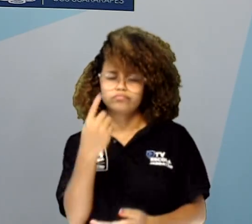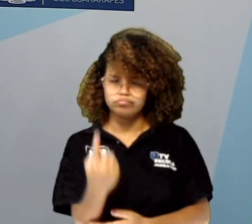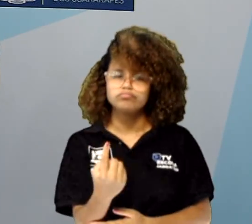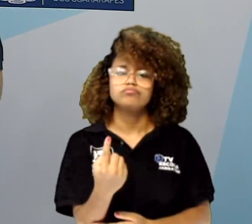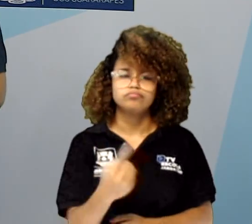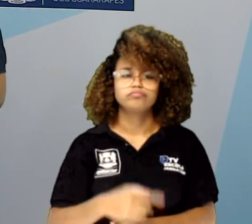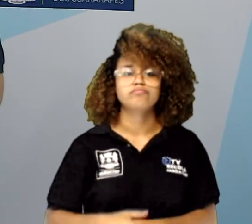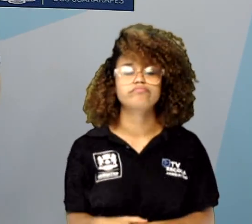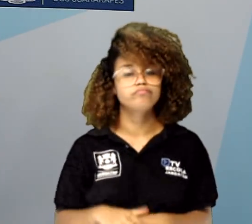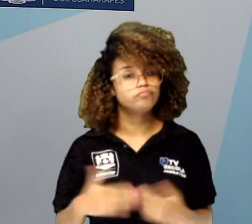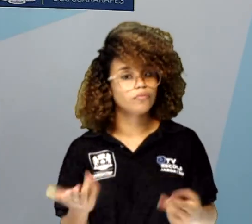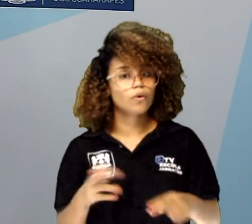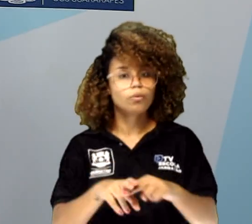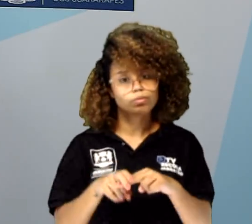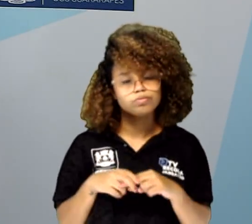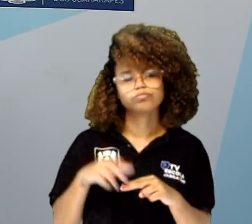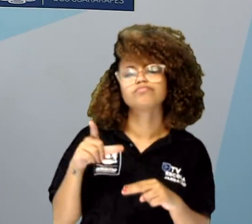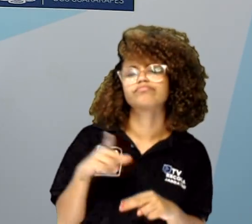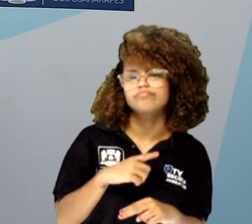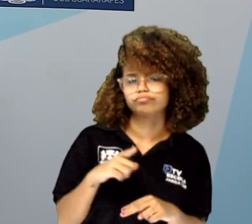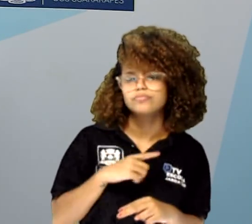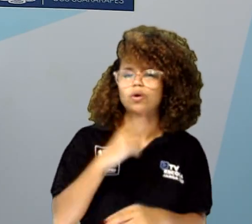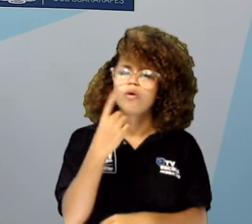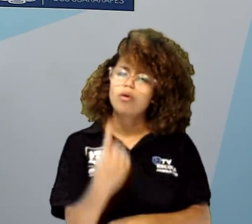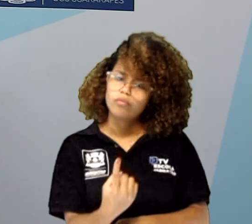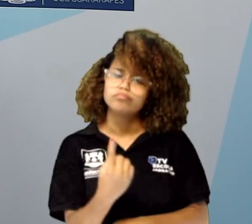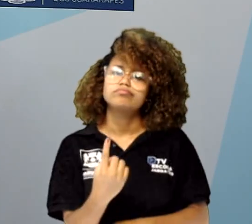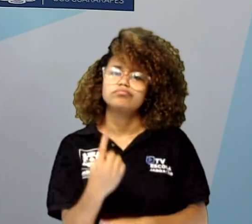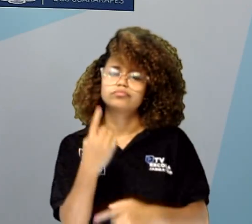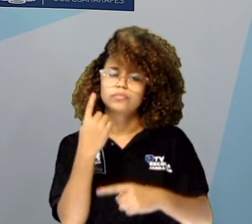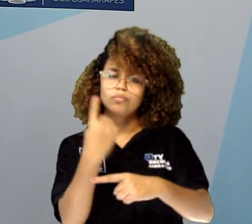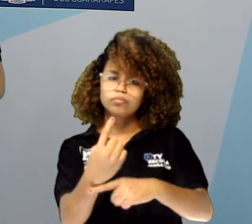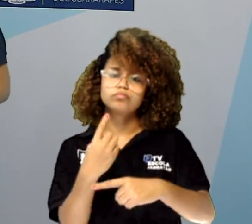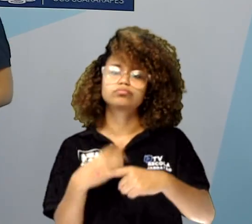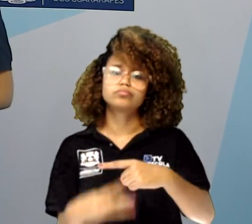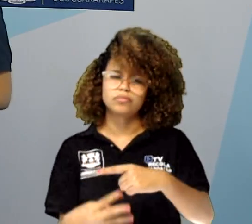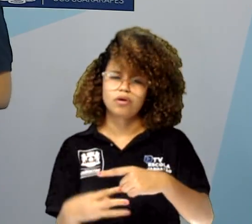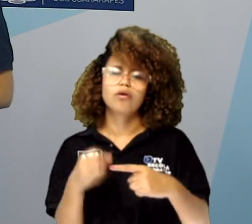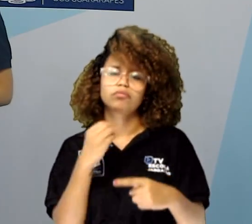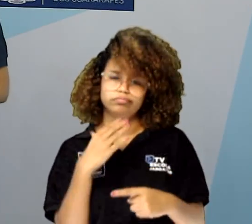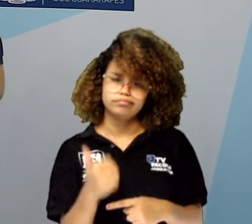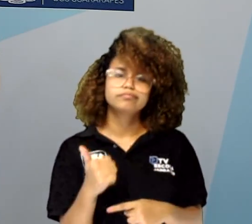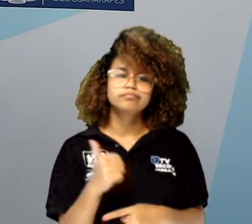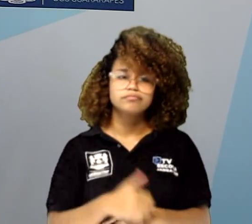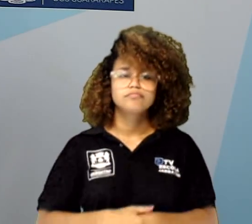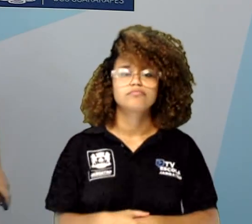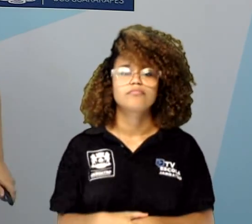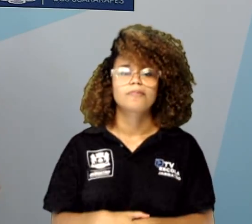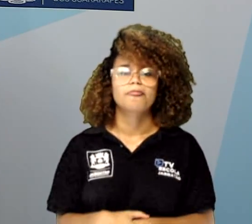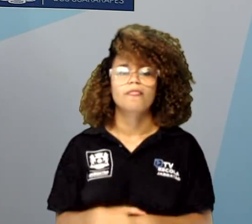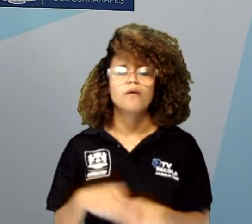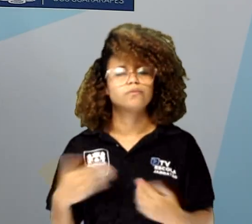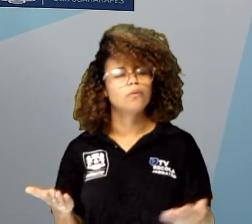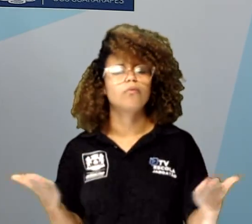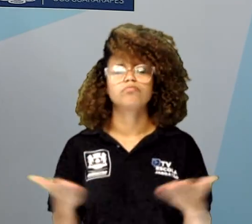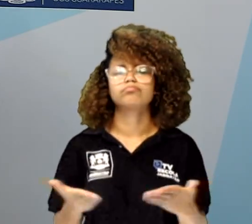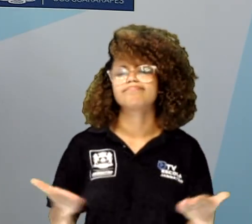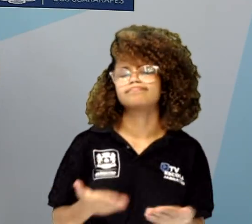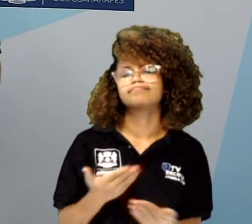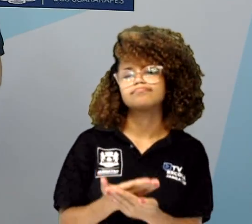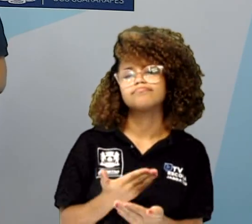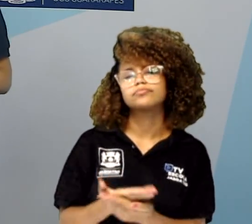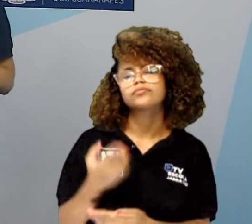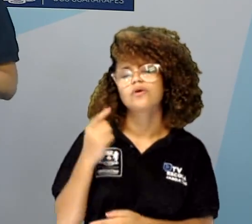partes. Por isso, a gente vai ter 1/3. Acredito que até aí está tudo bem, né? Vamos trabalhar agora com a ideia